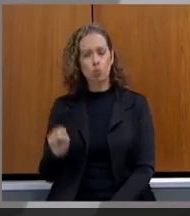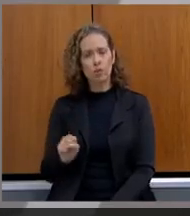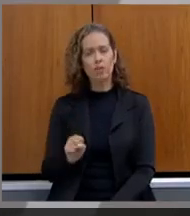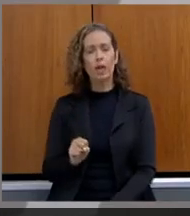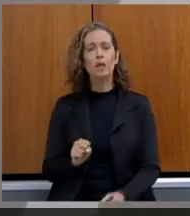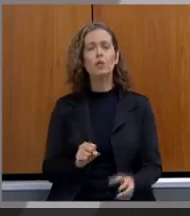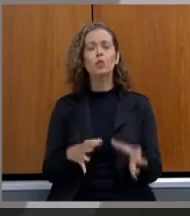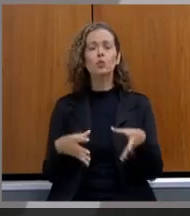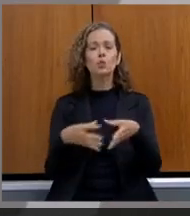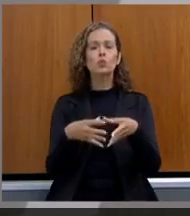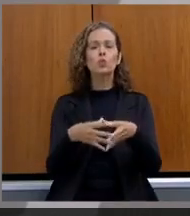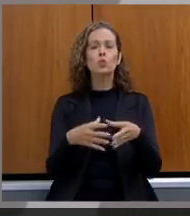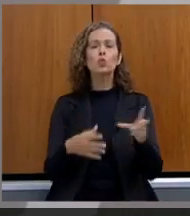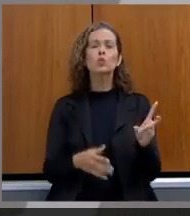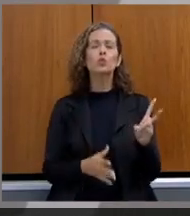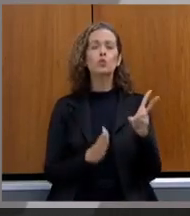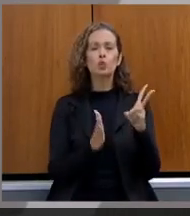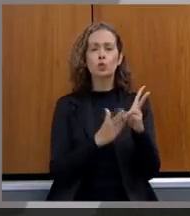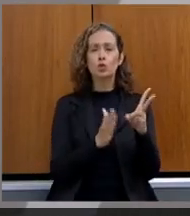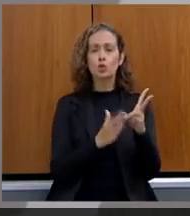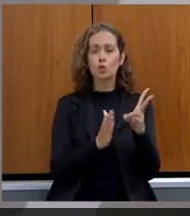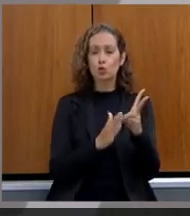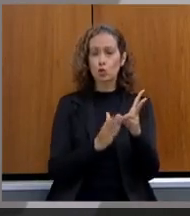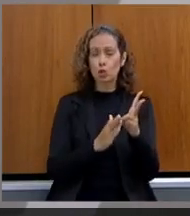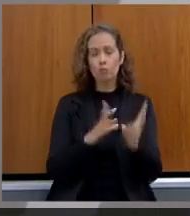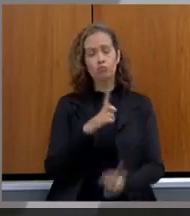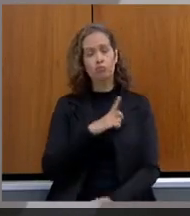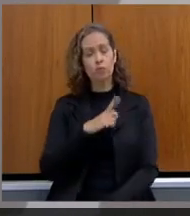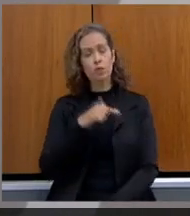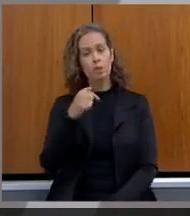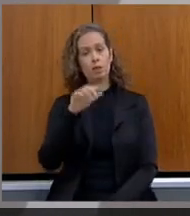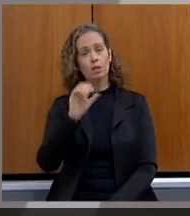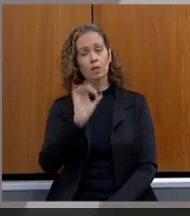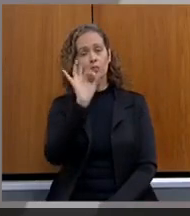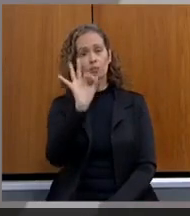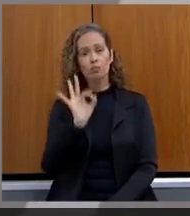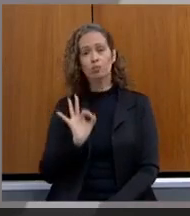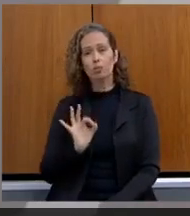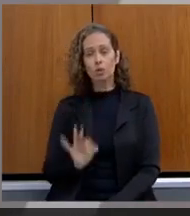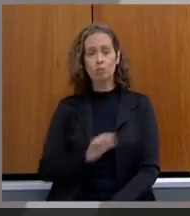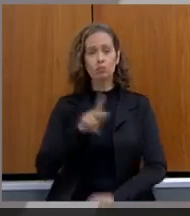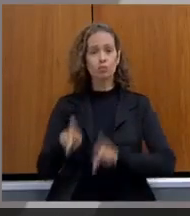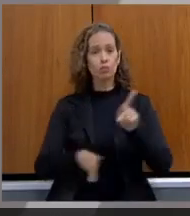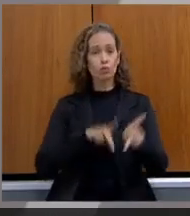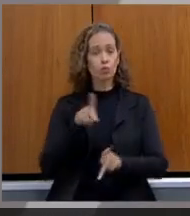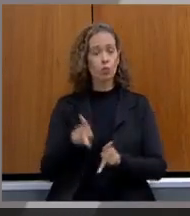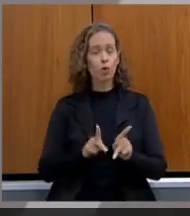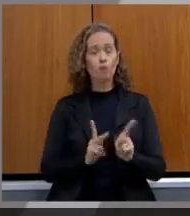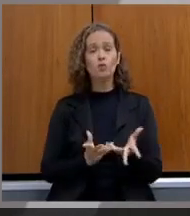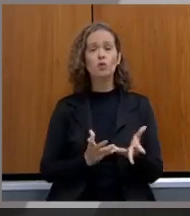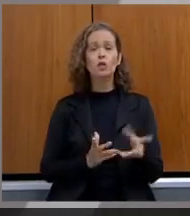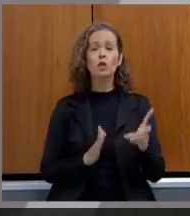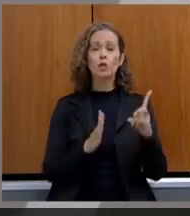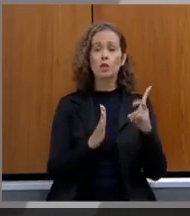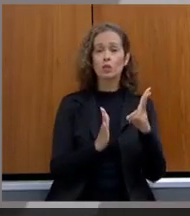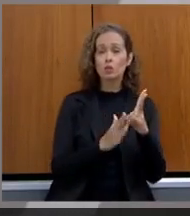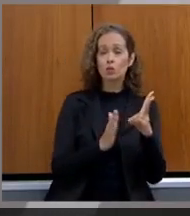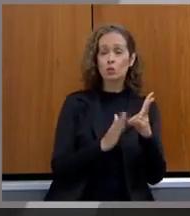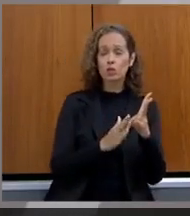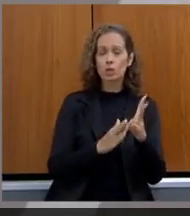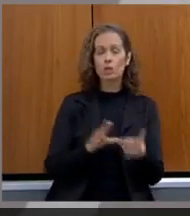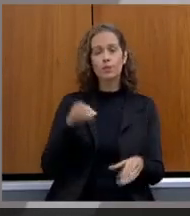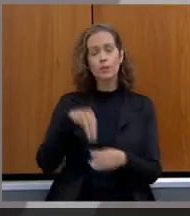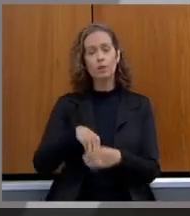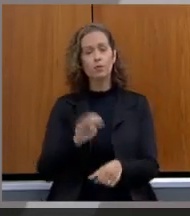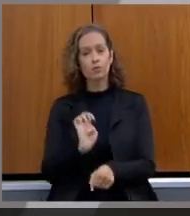ovos a criar bases hoje que concentra as o centos setenta por cento dos povos indígenas está nessa nessa região